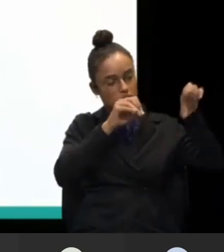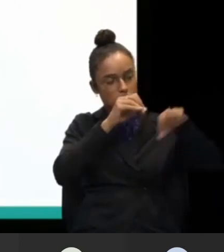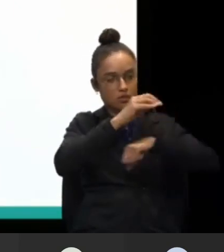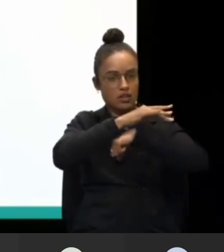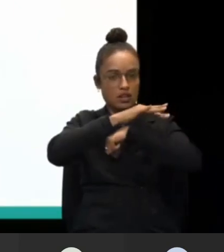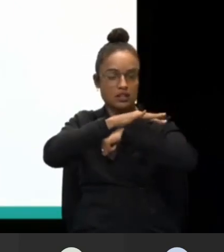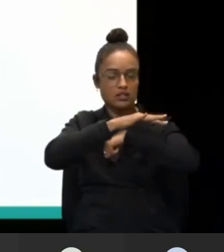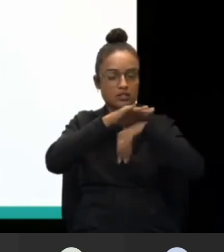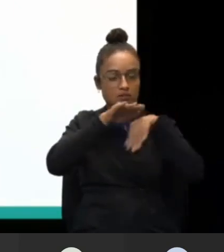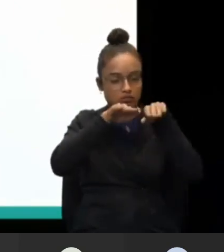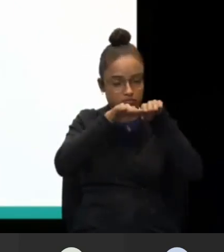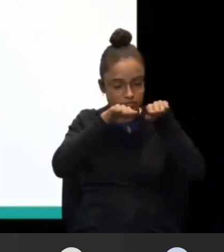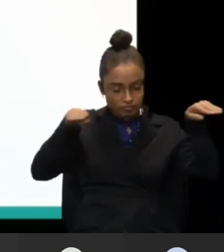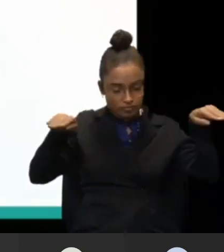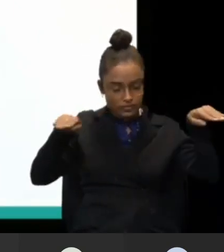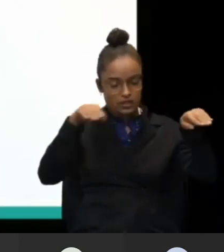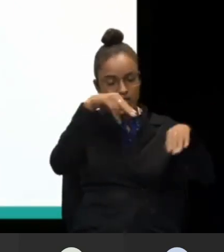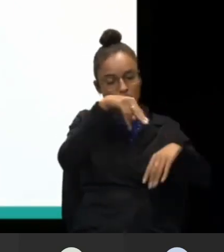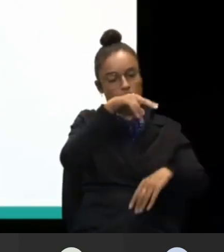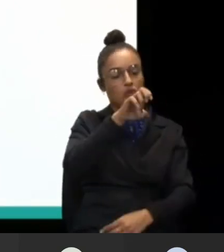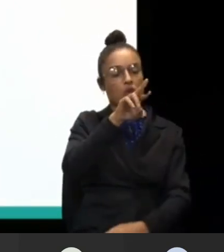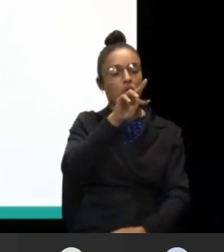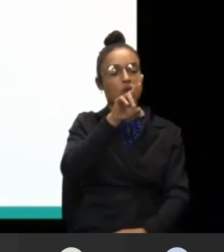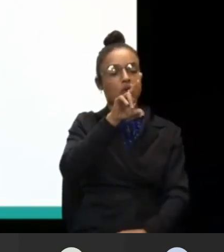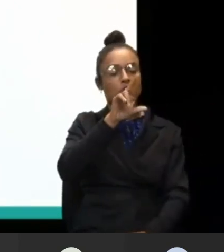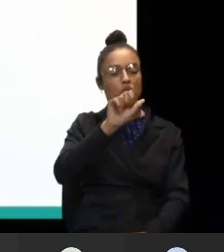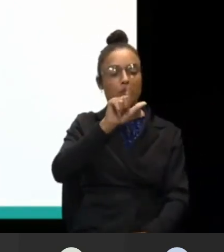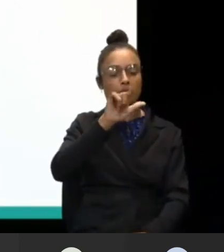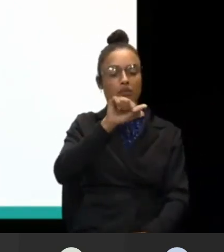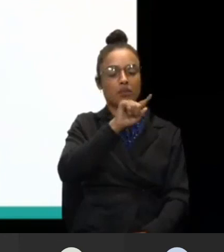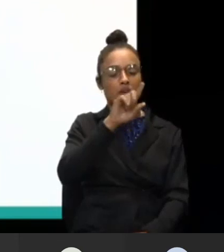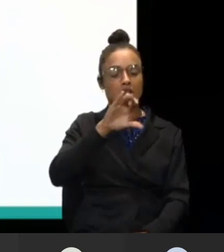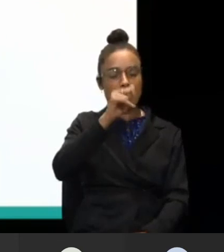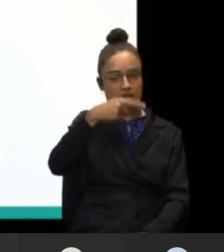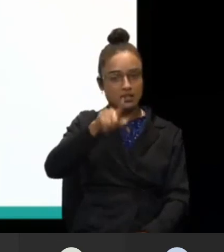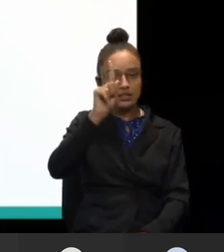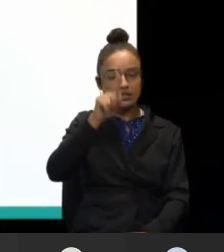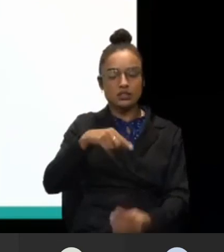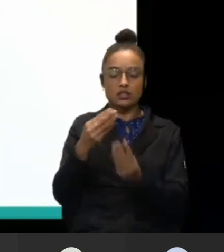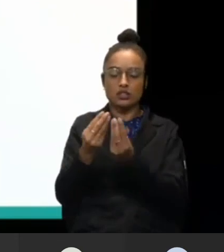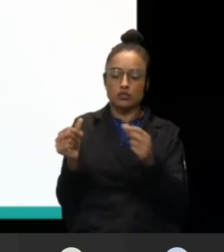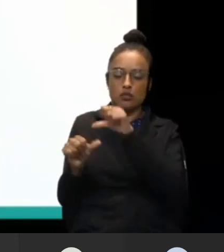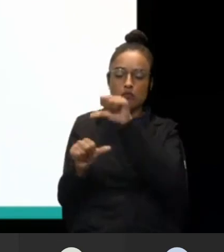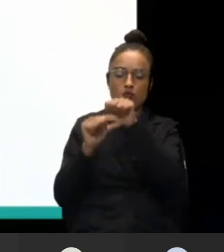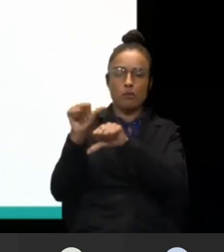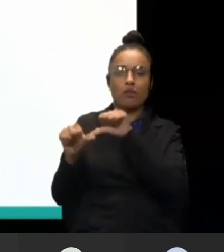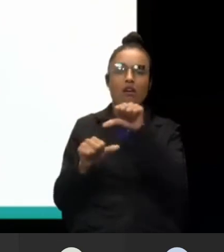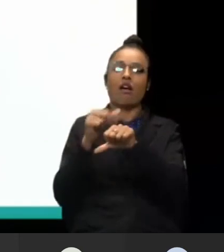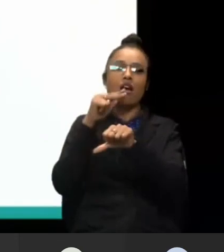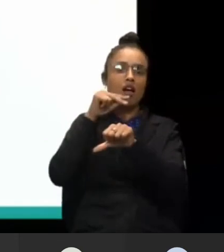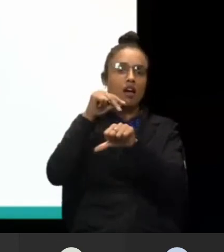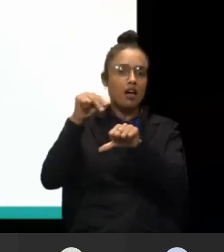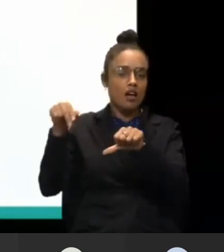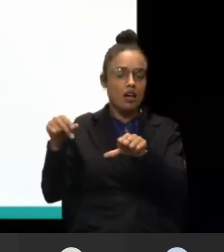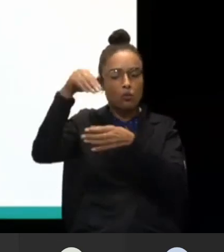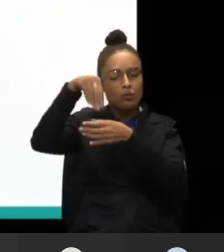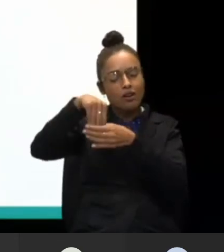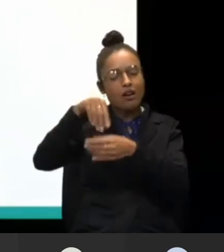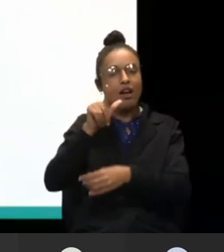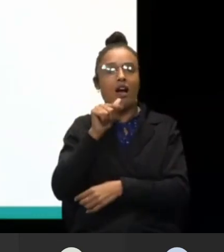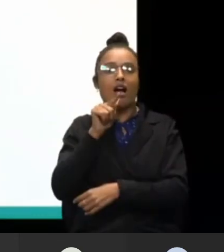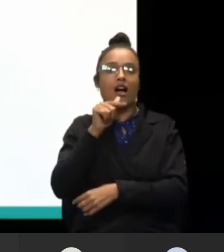está neutralizando o ácido, levando à formação de um sal e água no meio. Essa é a reação que ocorre